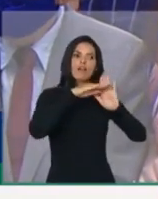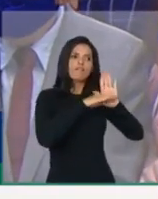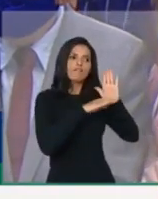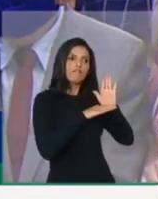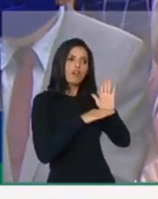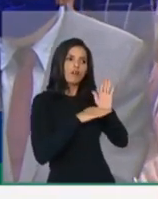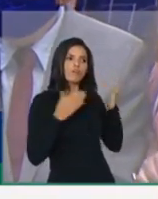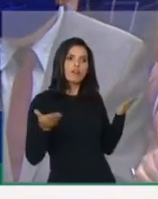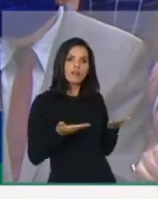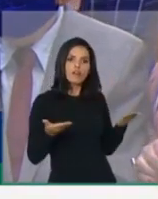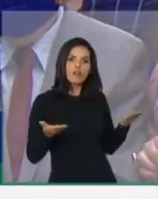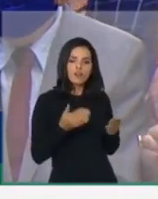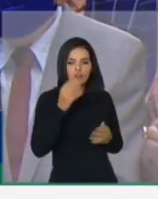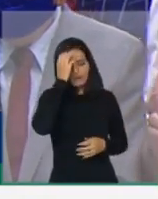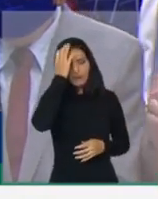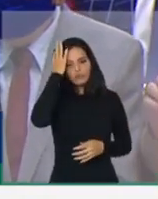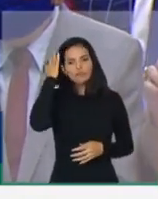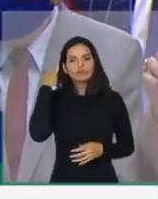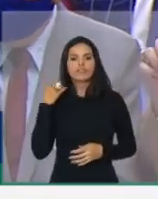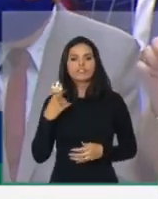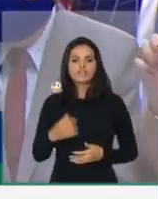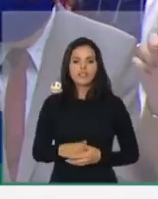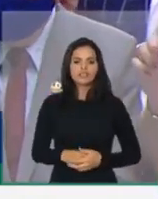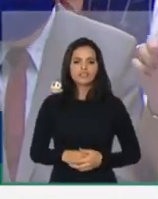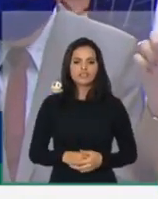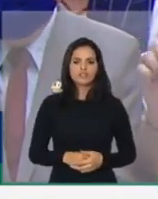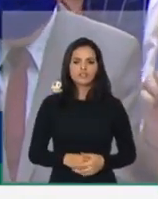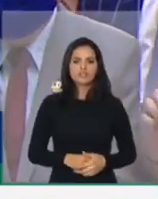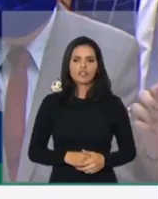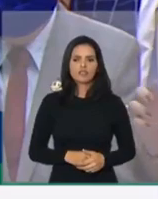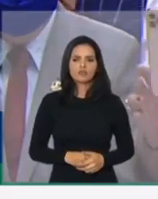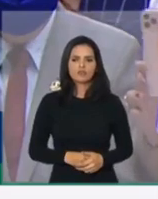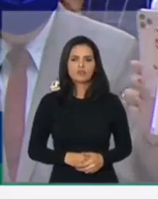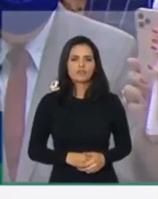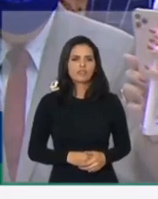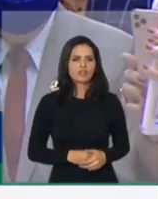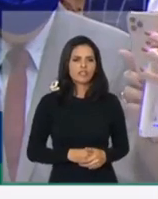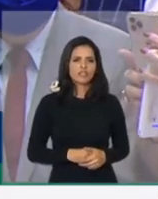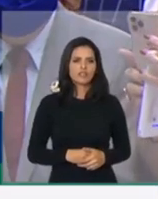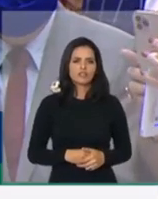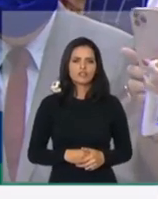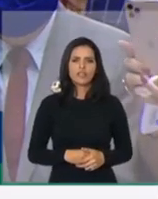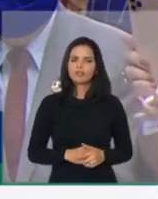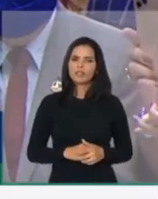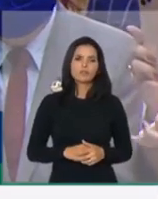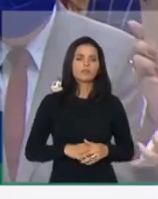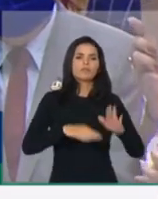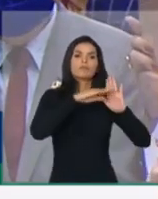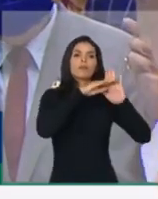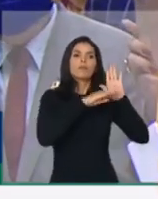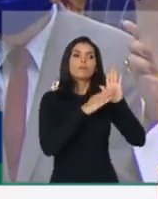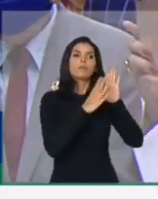Brasil, reformas que, posso dizer, vêm sendo tentadas por sucessivos